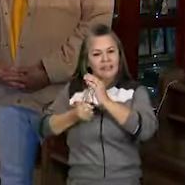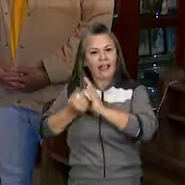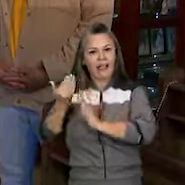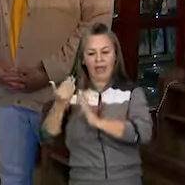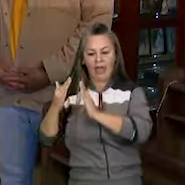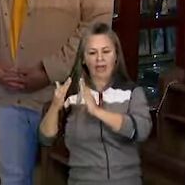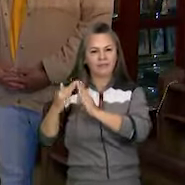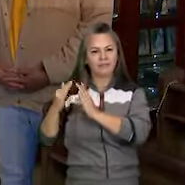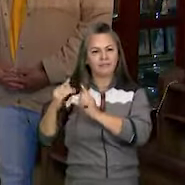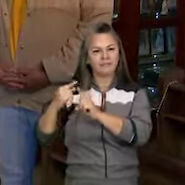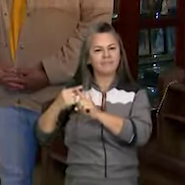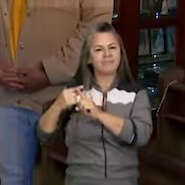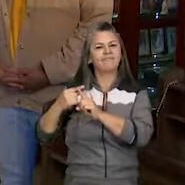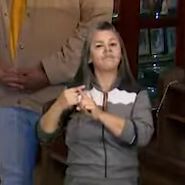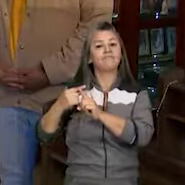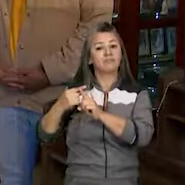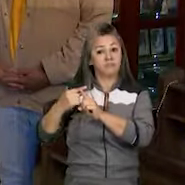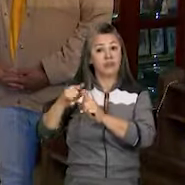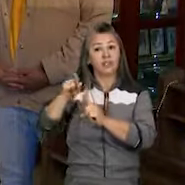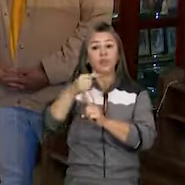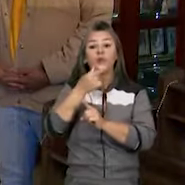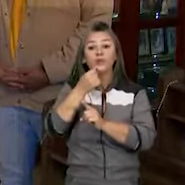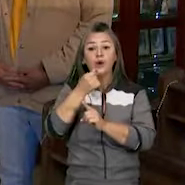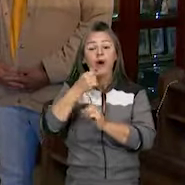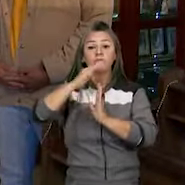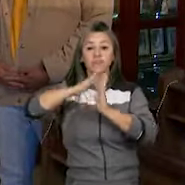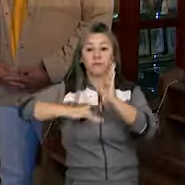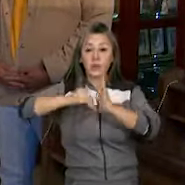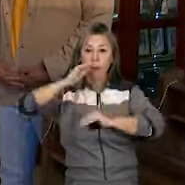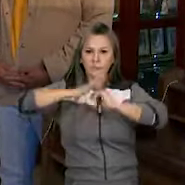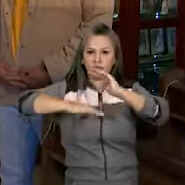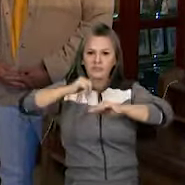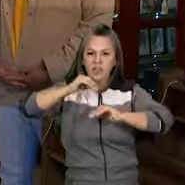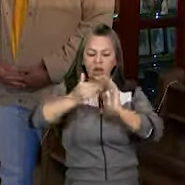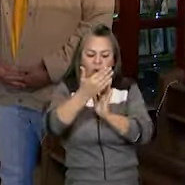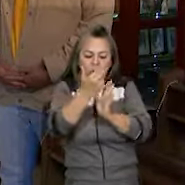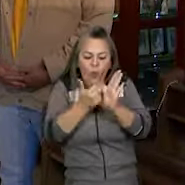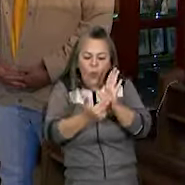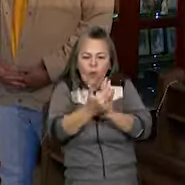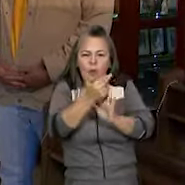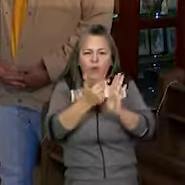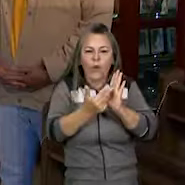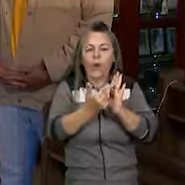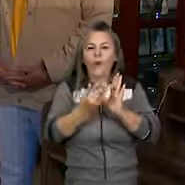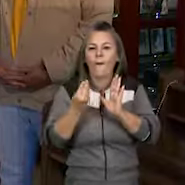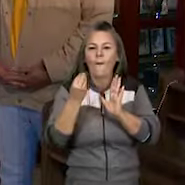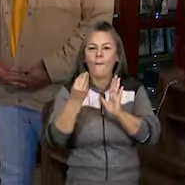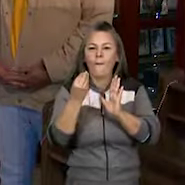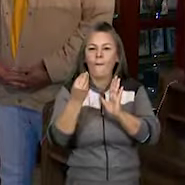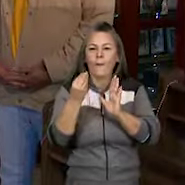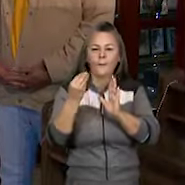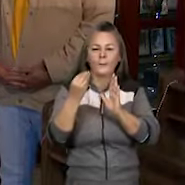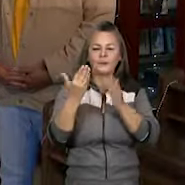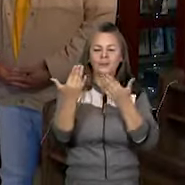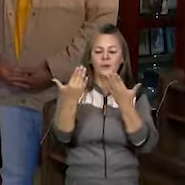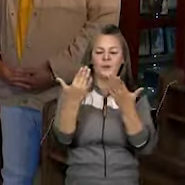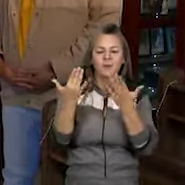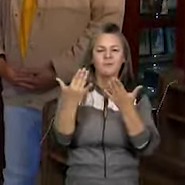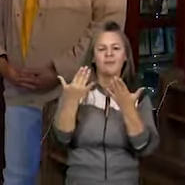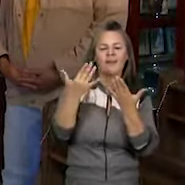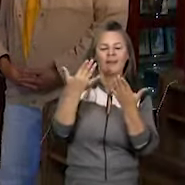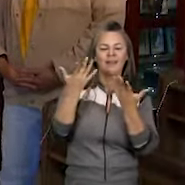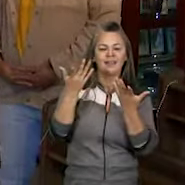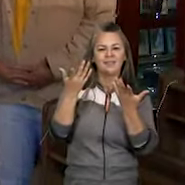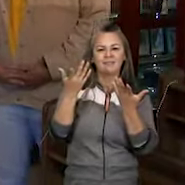essa pintura também, né, que representa a história delas, como que isso, né, se atrela ao catolicismo, aos ensinamentos